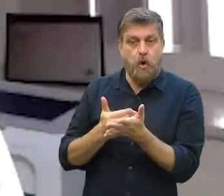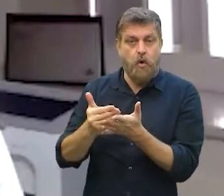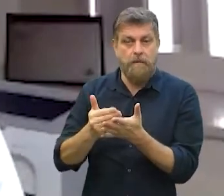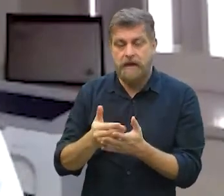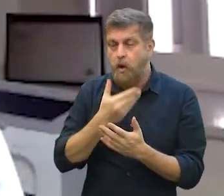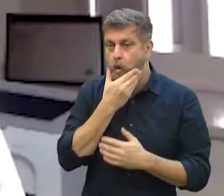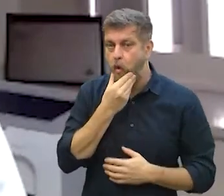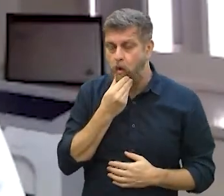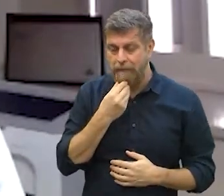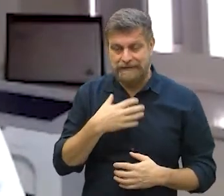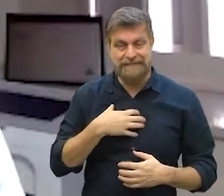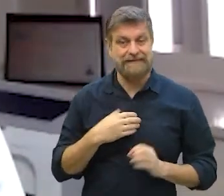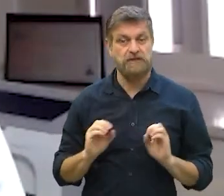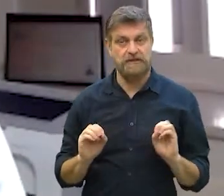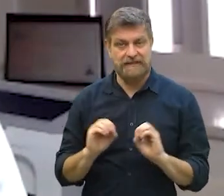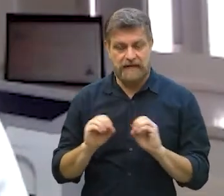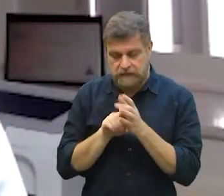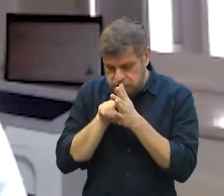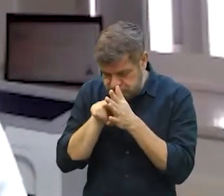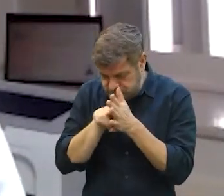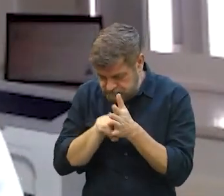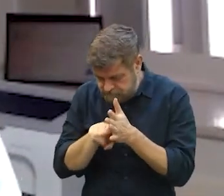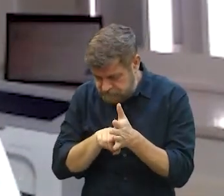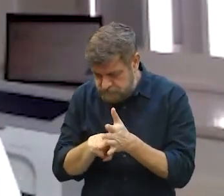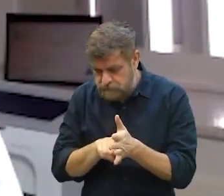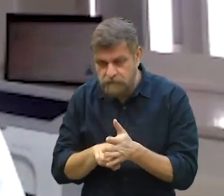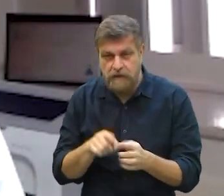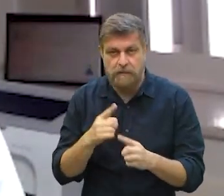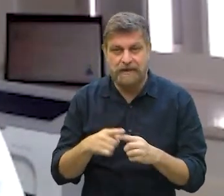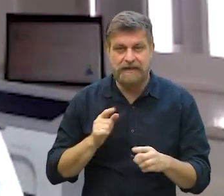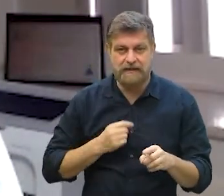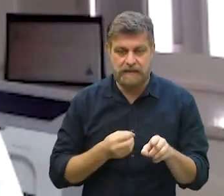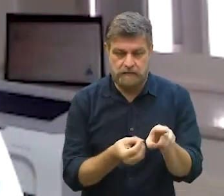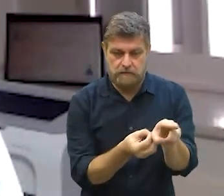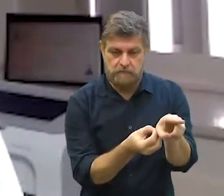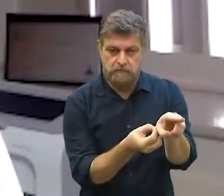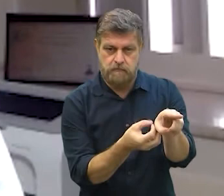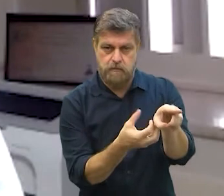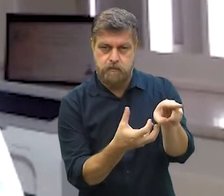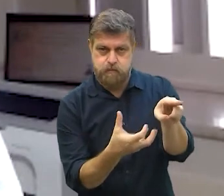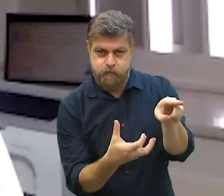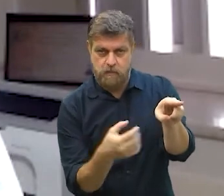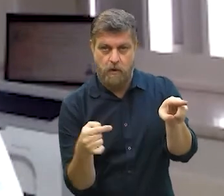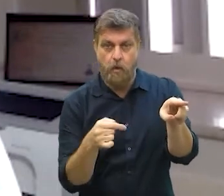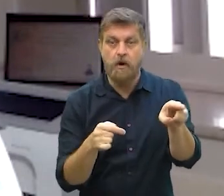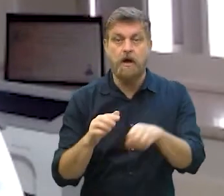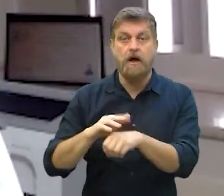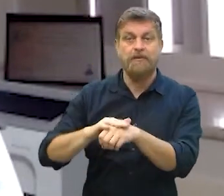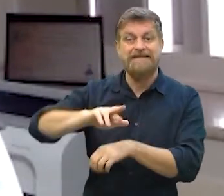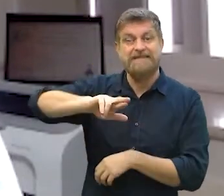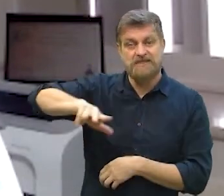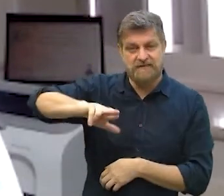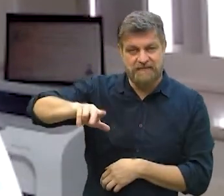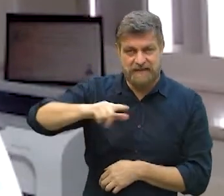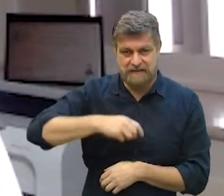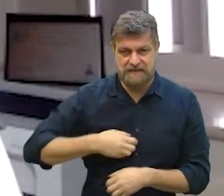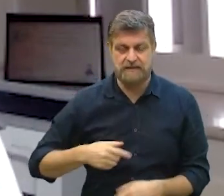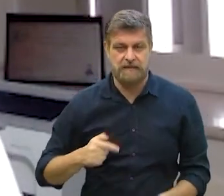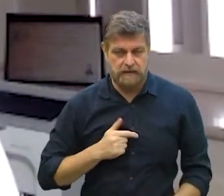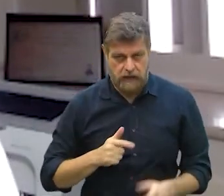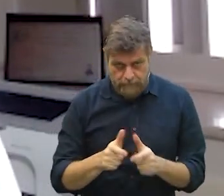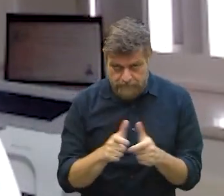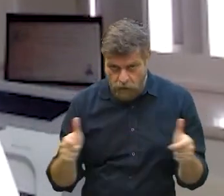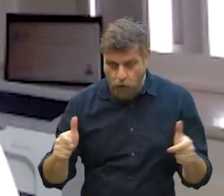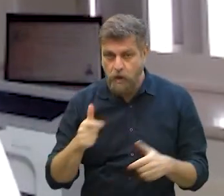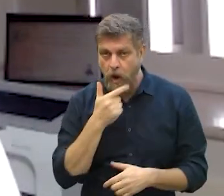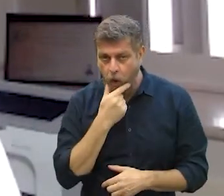o paciente não tem nenhum sintomas. E é interessante porque existe a hiperplasia prostática benigna, que é uma outra doença da próstata, que é